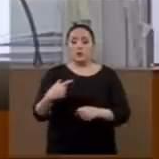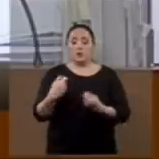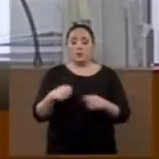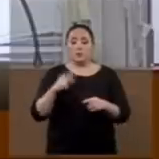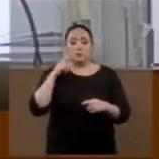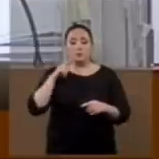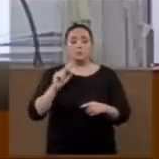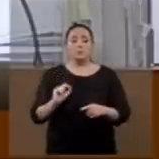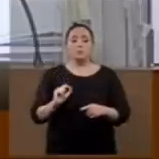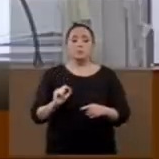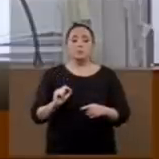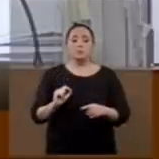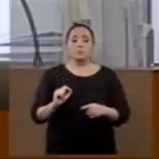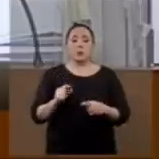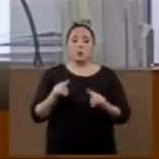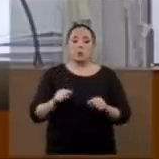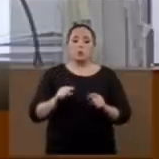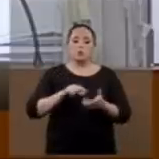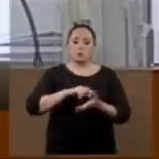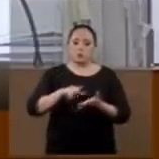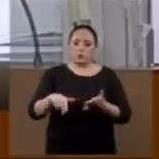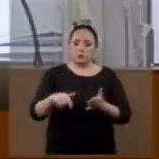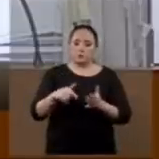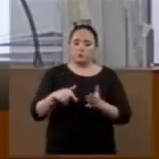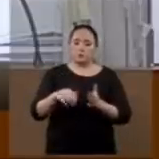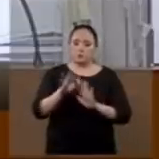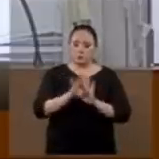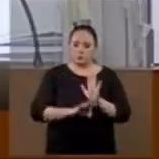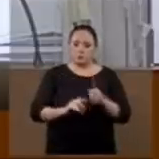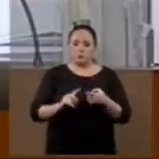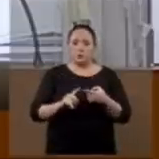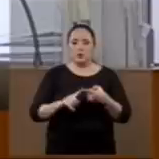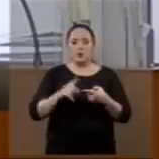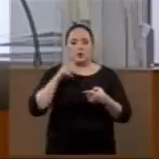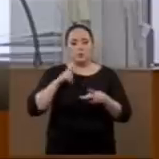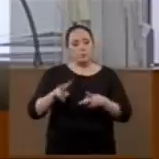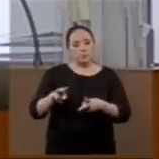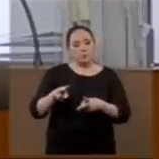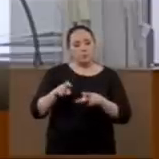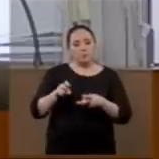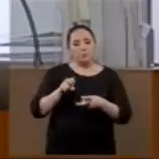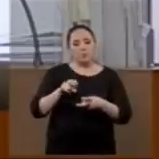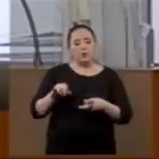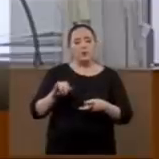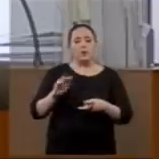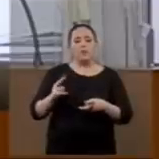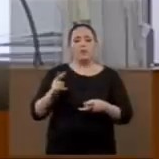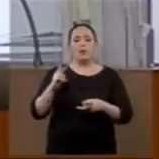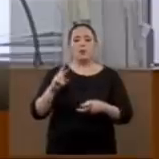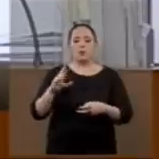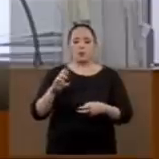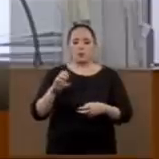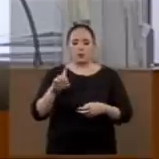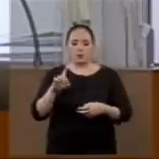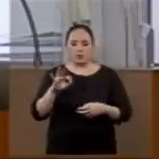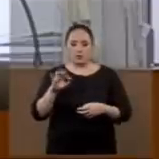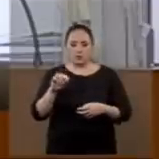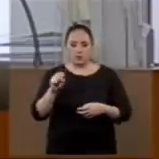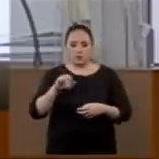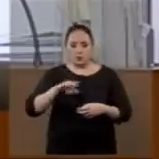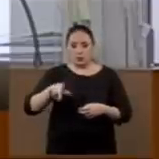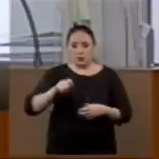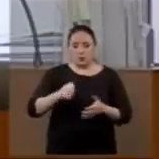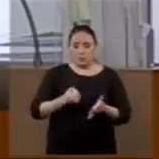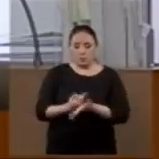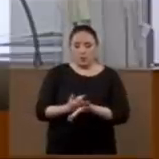contra os seguintes parâmetros. 1. Relevância do valor dos créditos tributários em aberto, cujo não pagamento implica